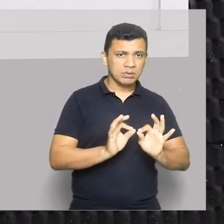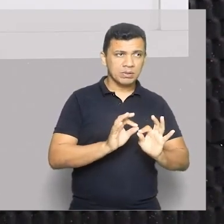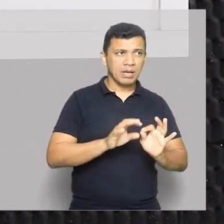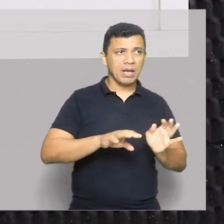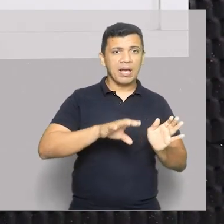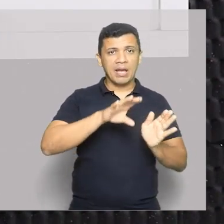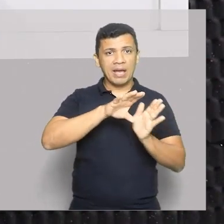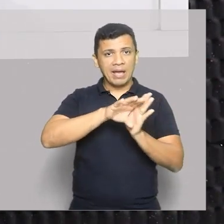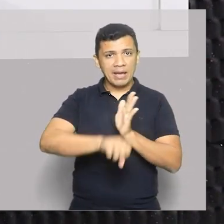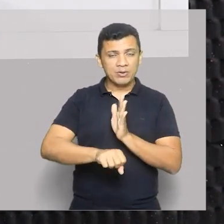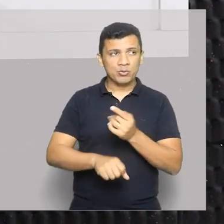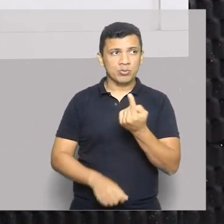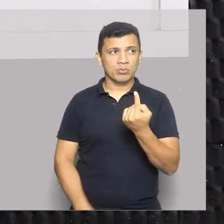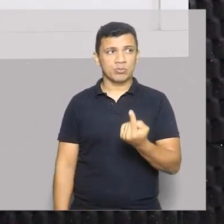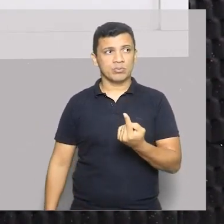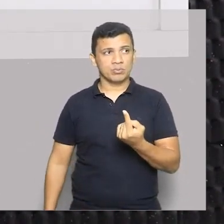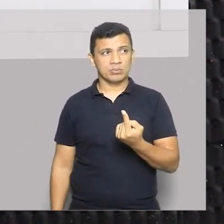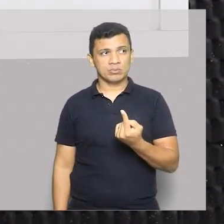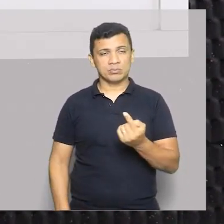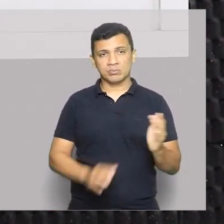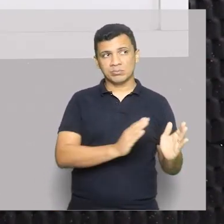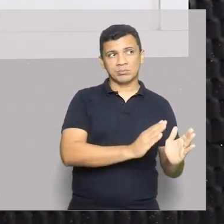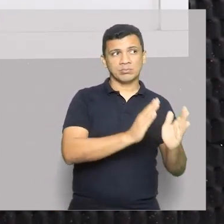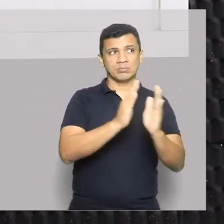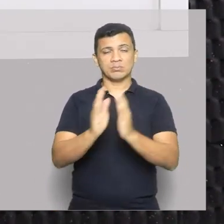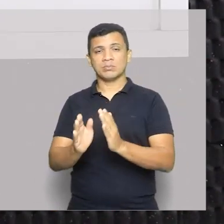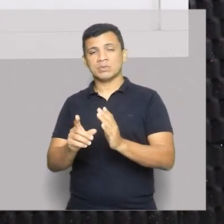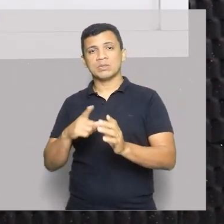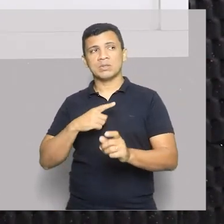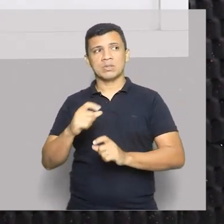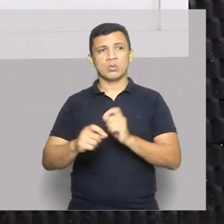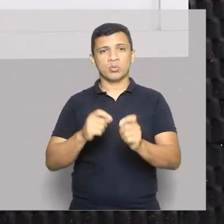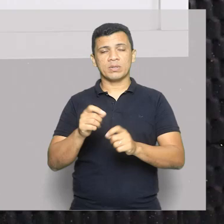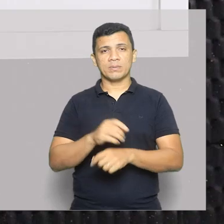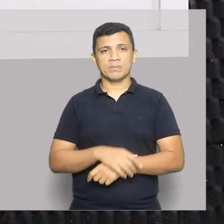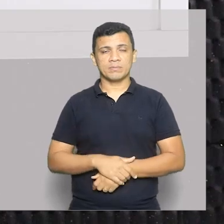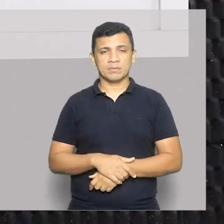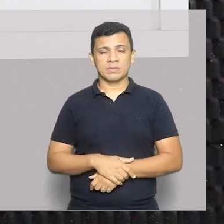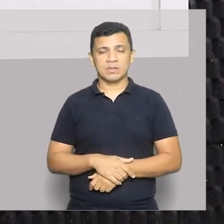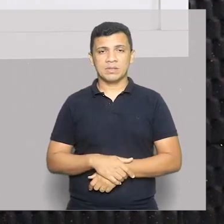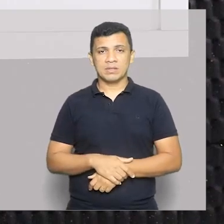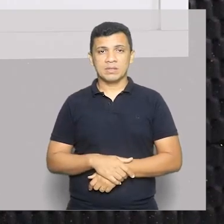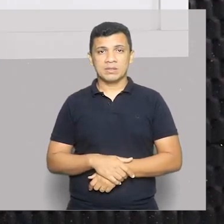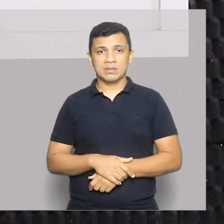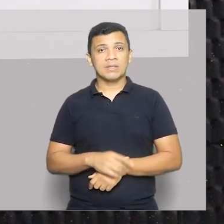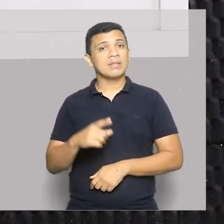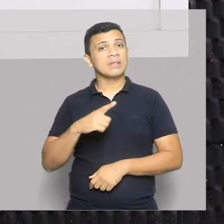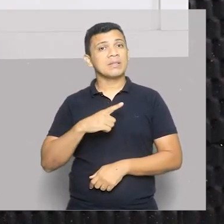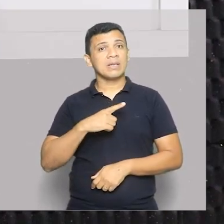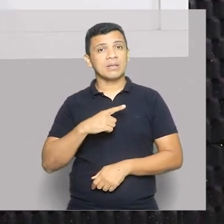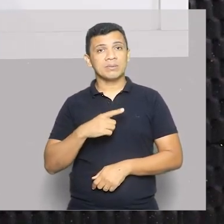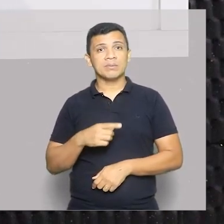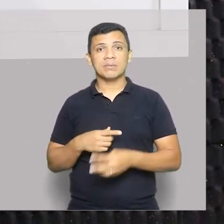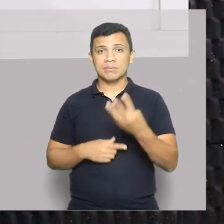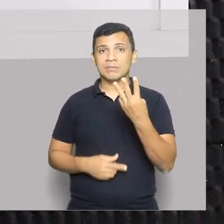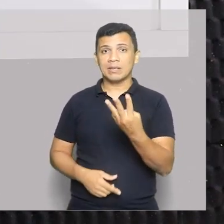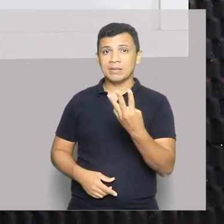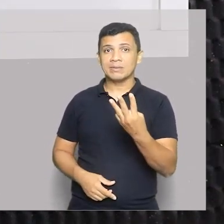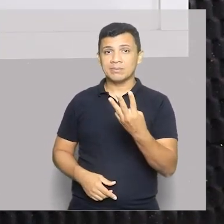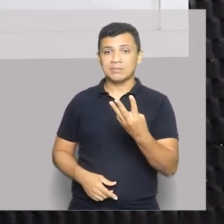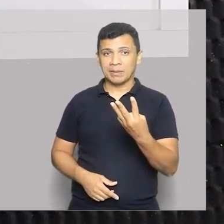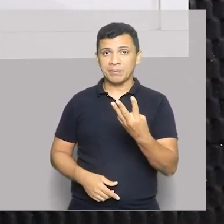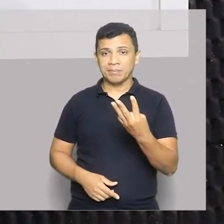1, né? Retirou, ficou apenas o quê? 3 das 4 partes ficaram 3.